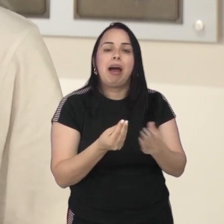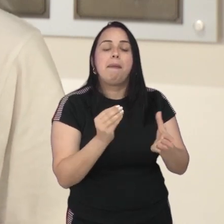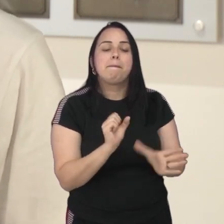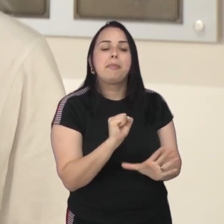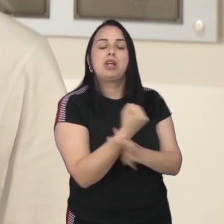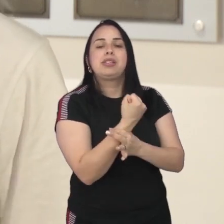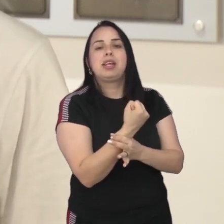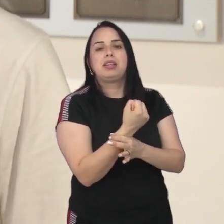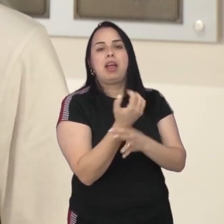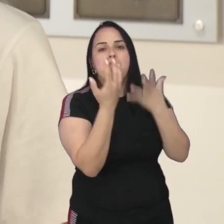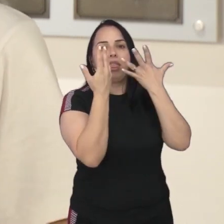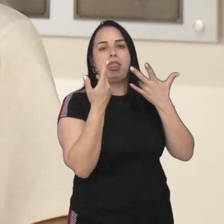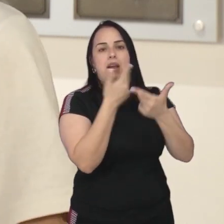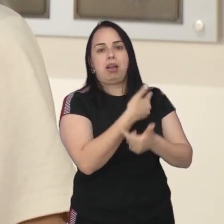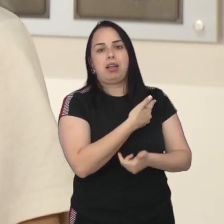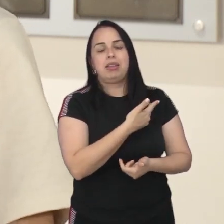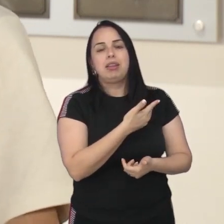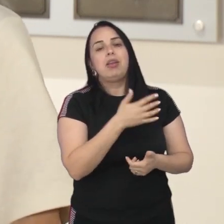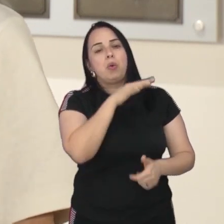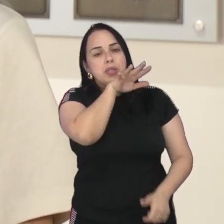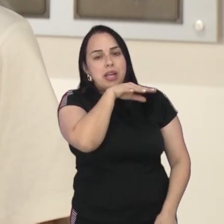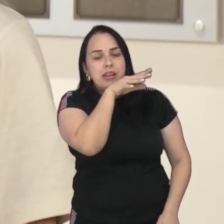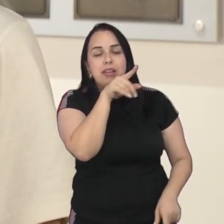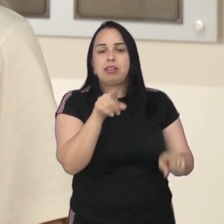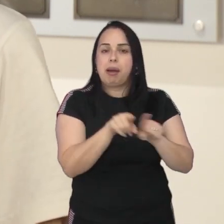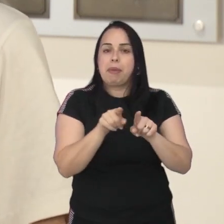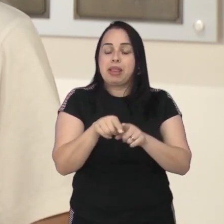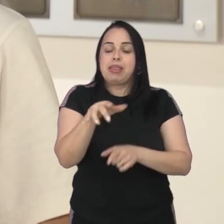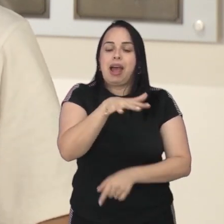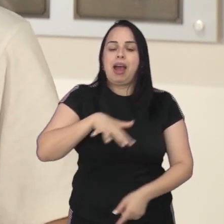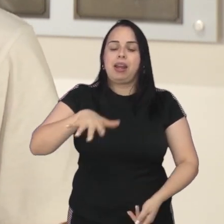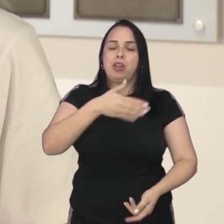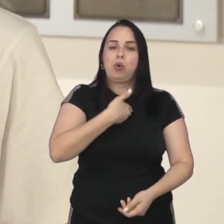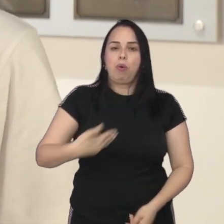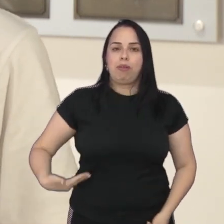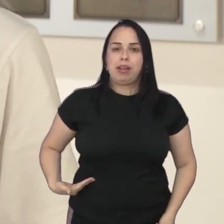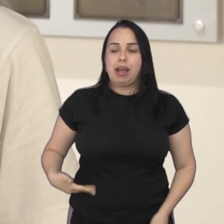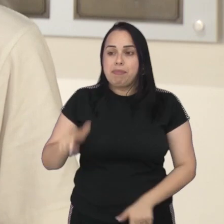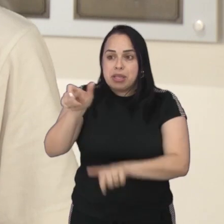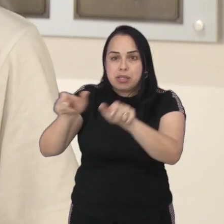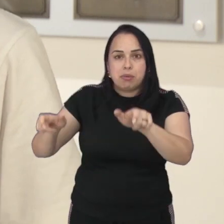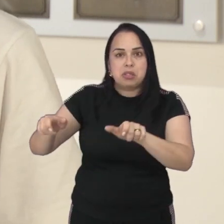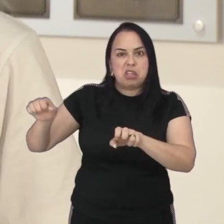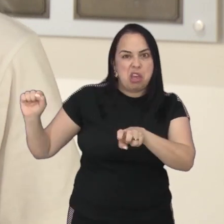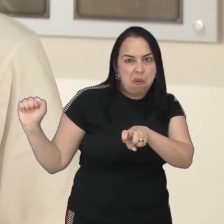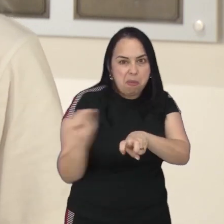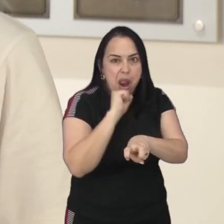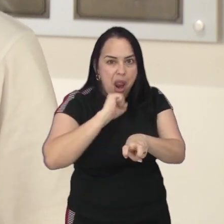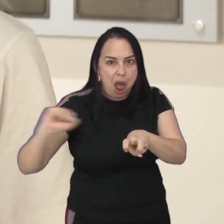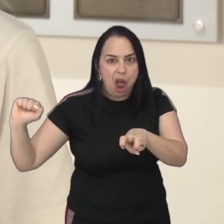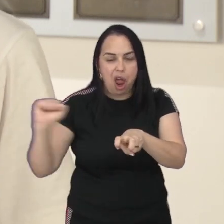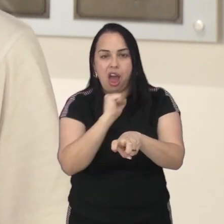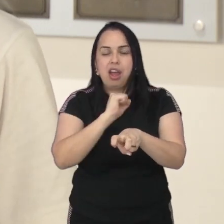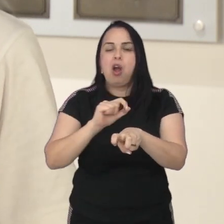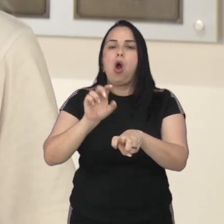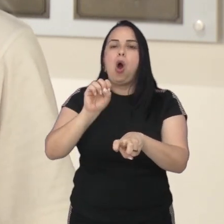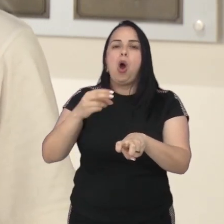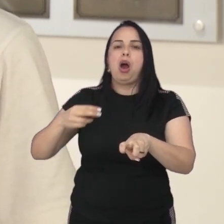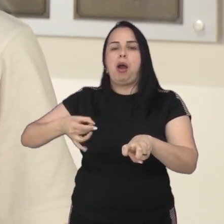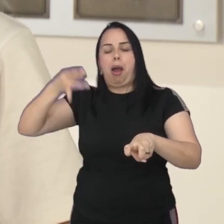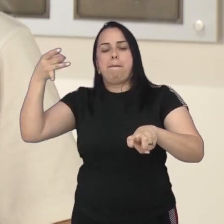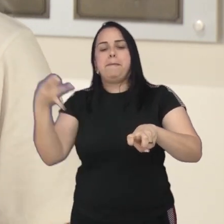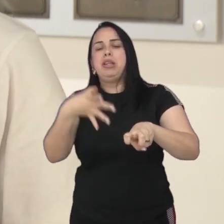de proteção ao animal, mas também as repartições públicas, para que pessoas que maltratam animais, pessoas